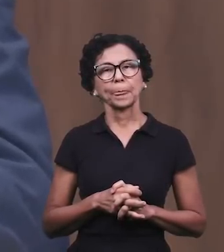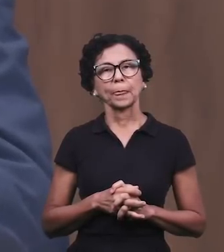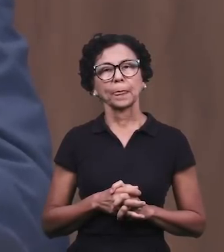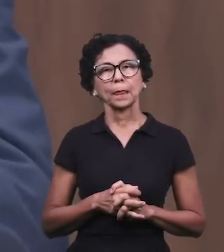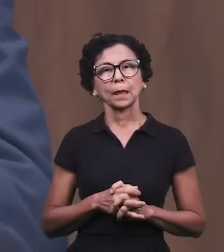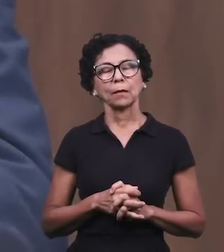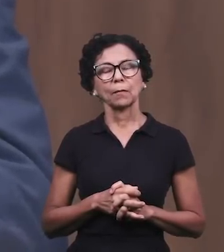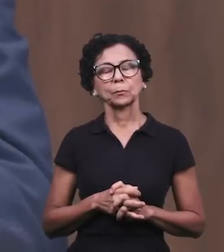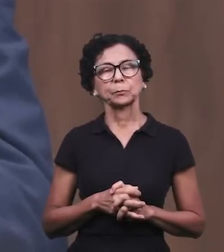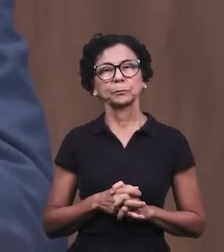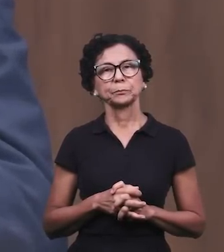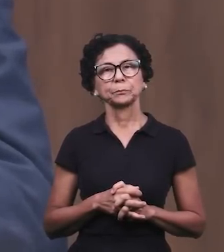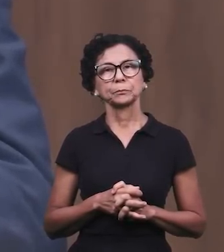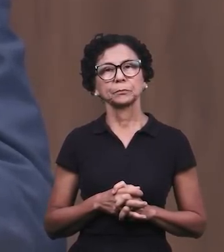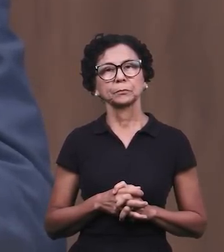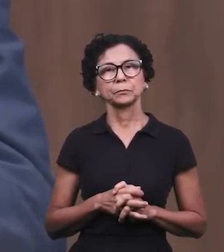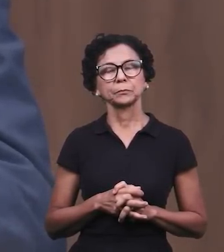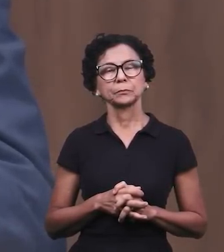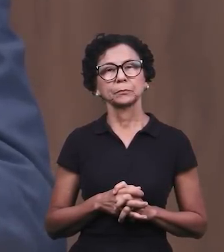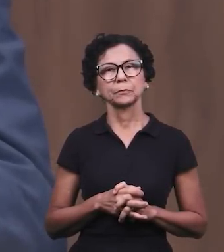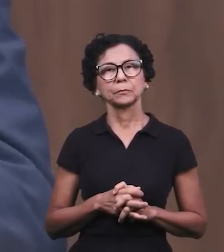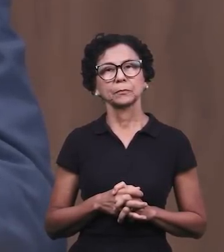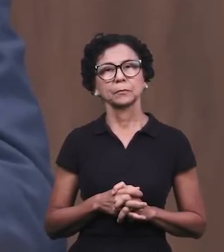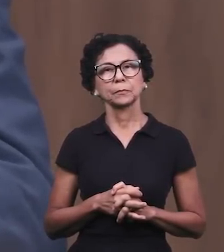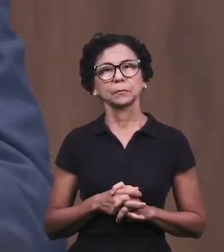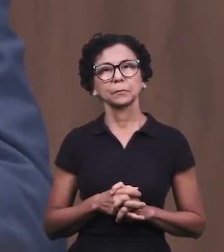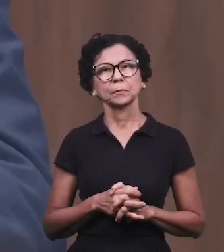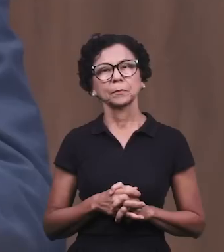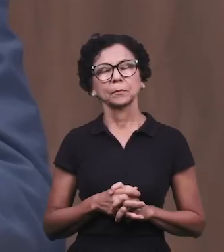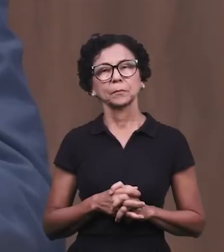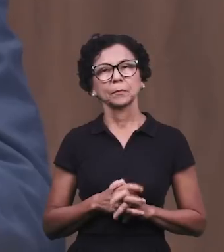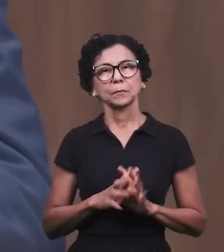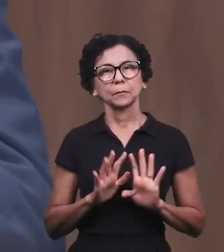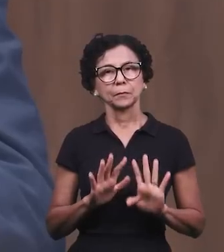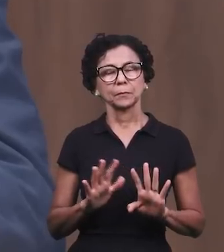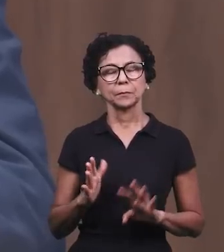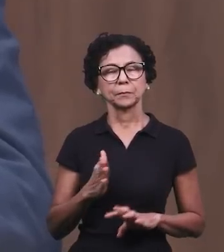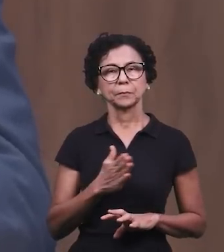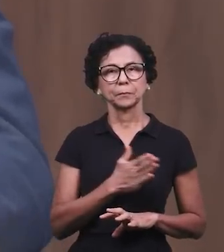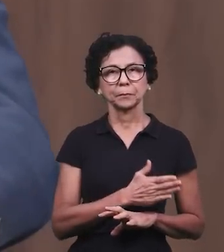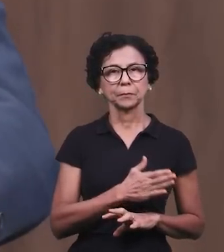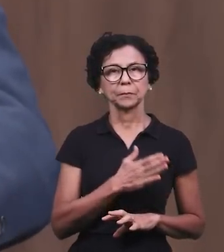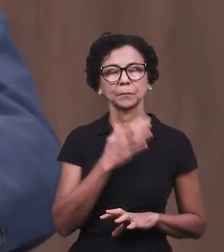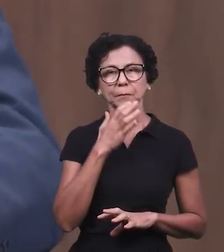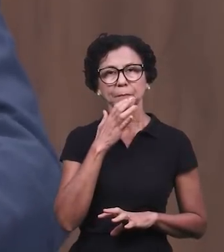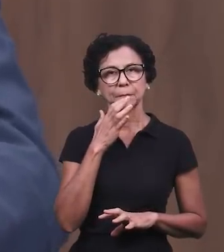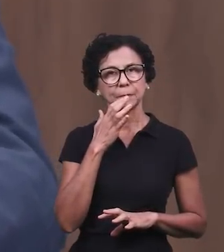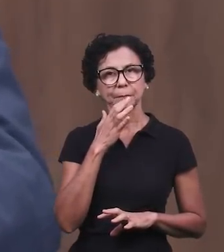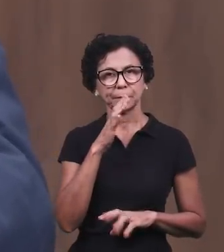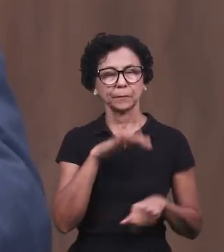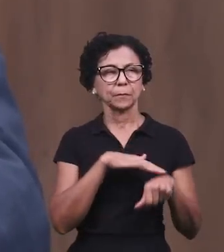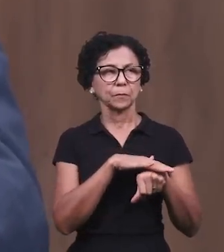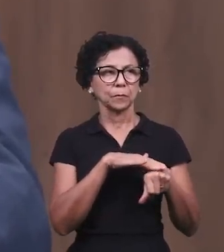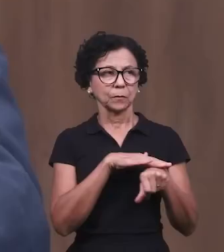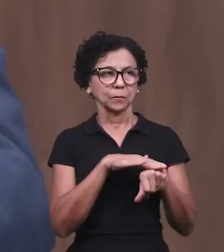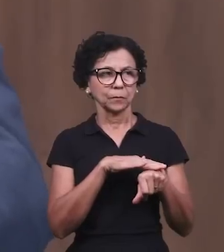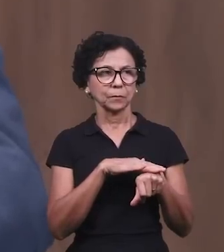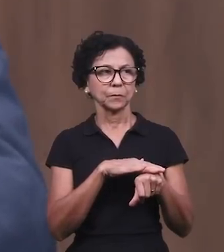vou conversar com vocês agora é o seguinte, para a gente fazer uma ponte disso que é a